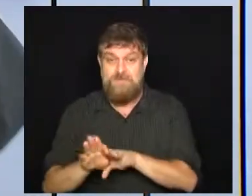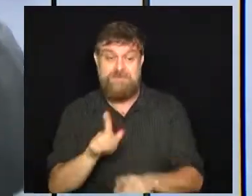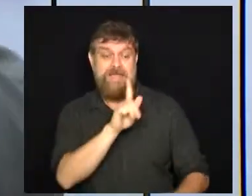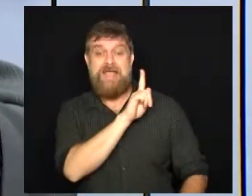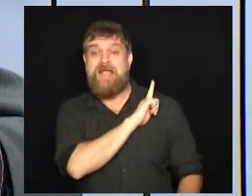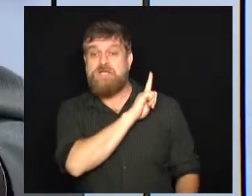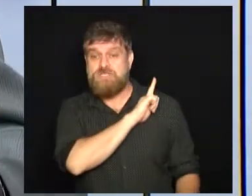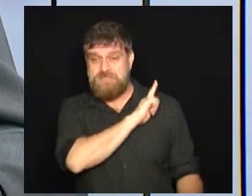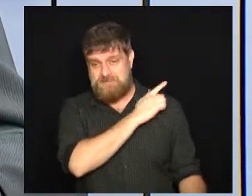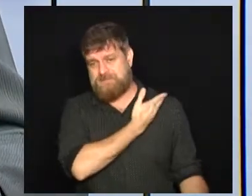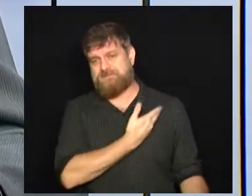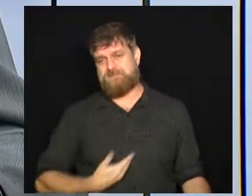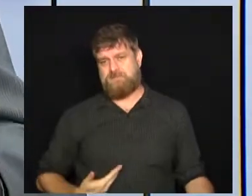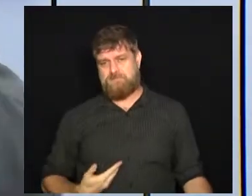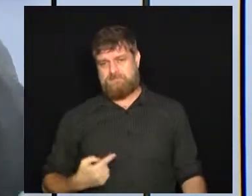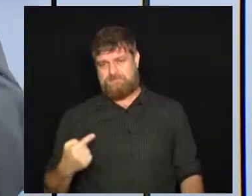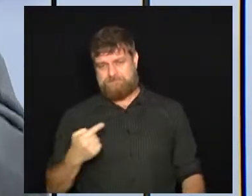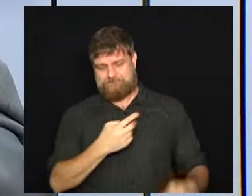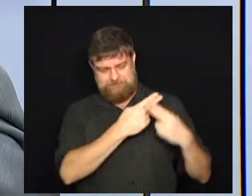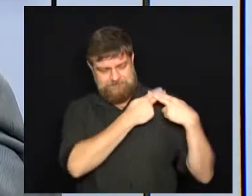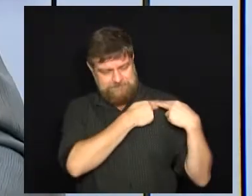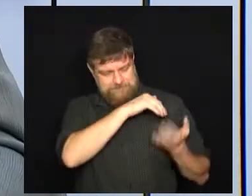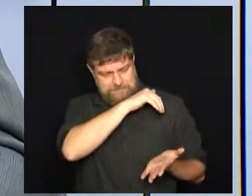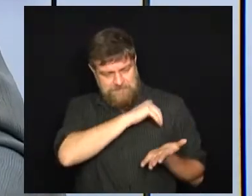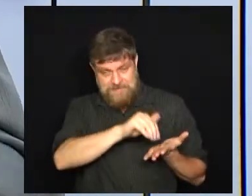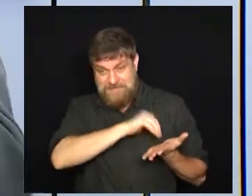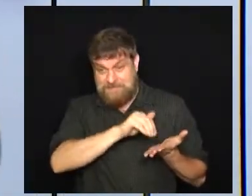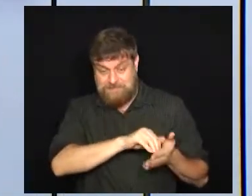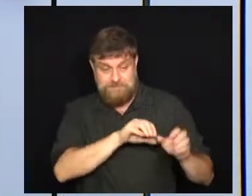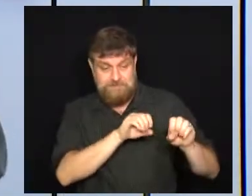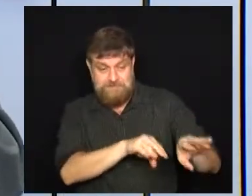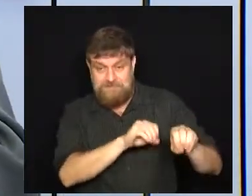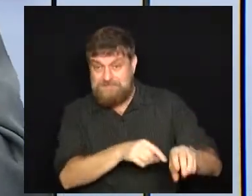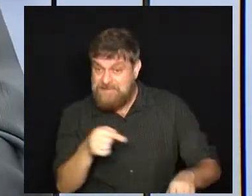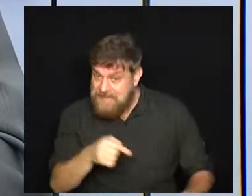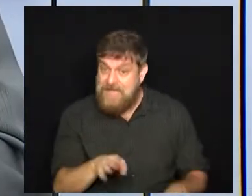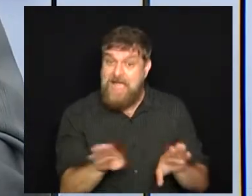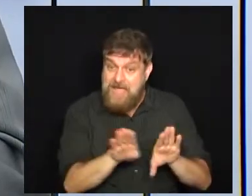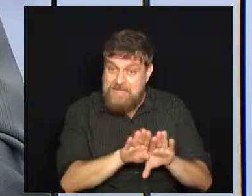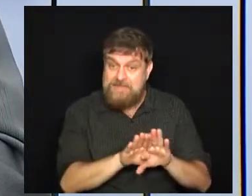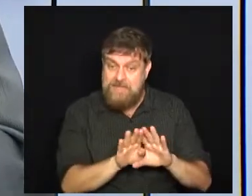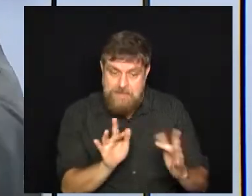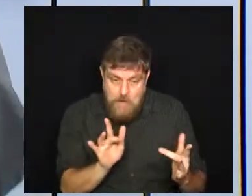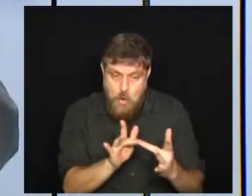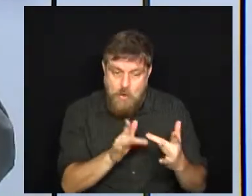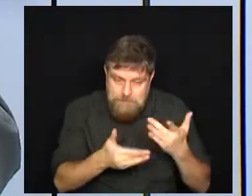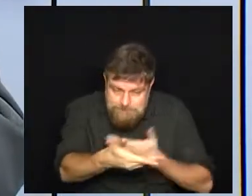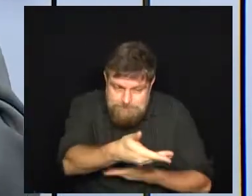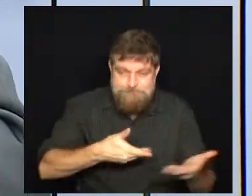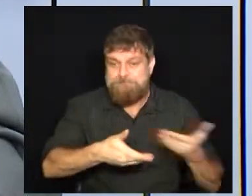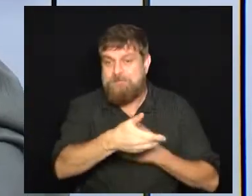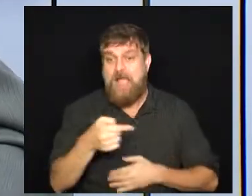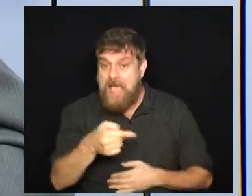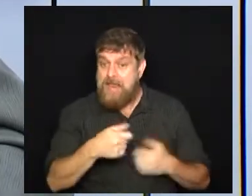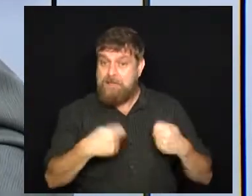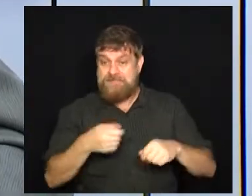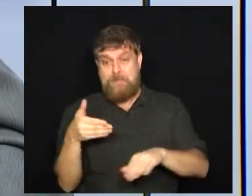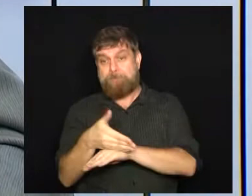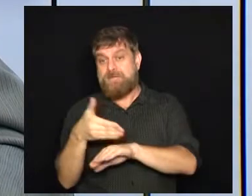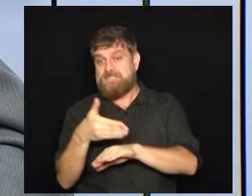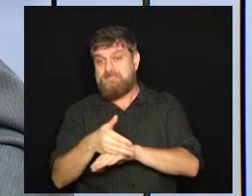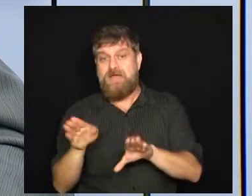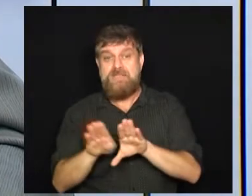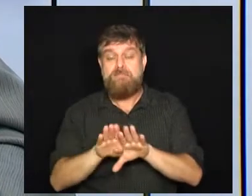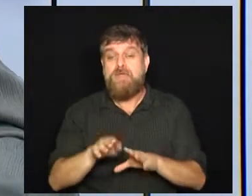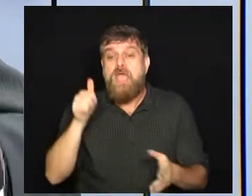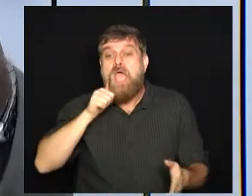em que a Secretaria de Habitação, por exemplo, ela tem que fazer parte dessa rede de atendimento para dar prioridade para as mulheres